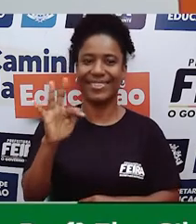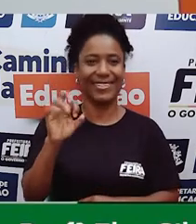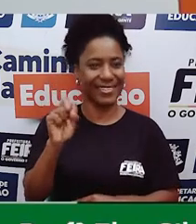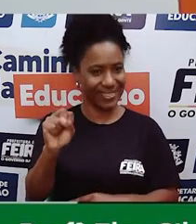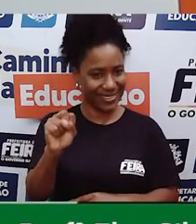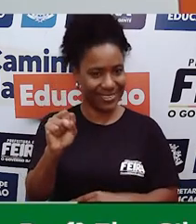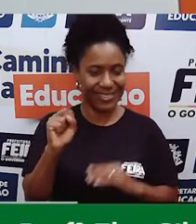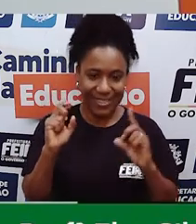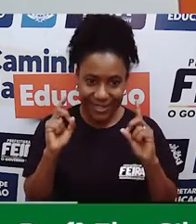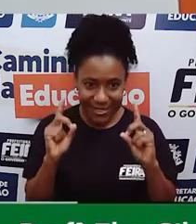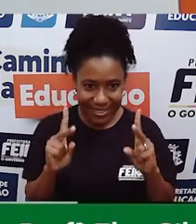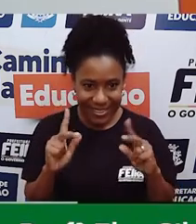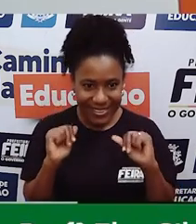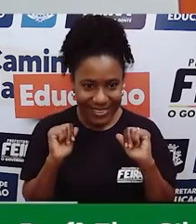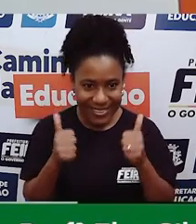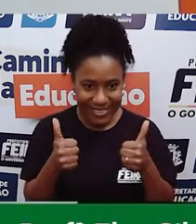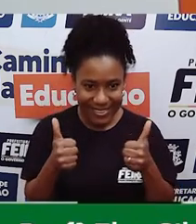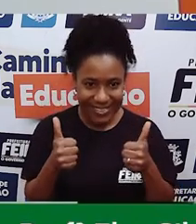Ok